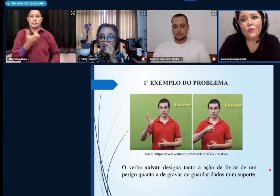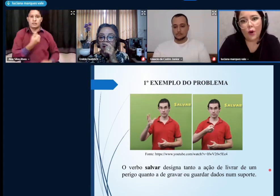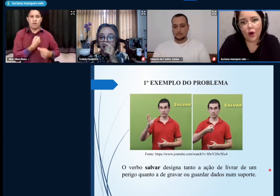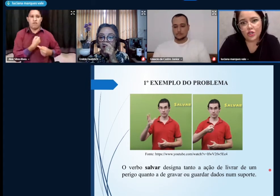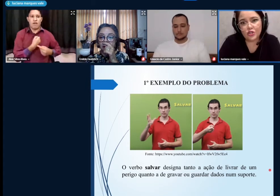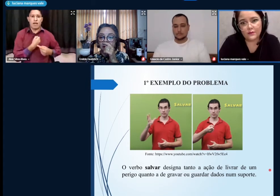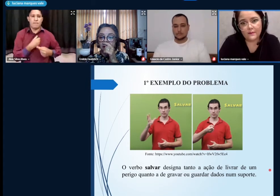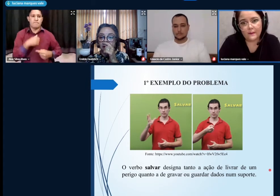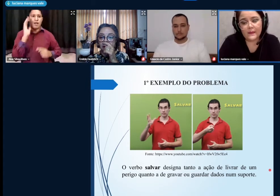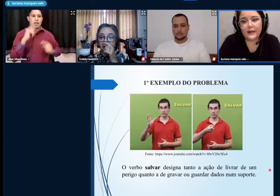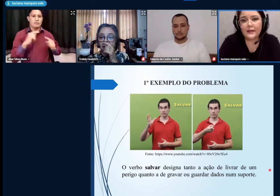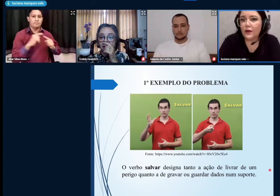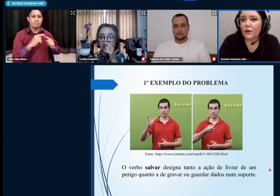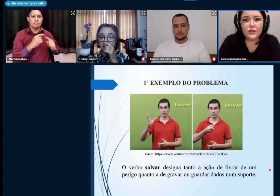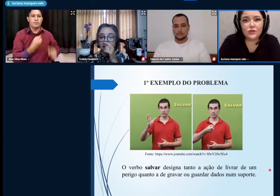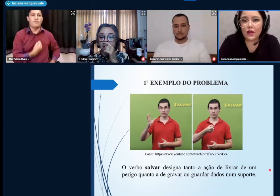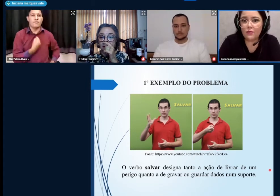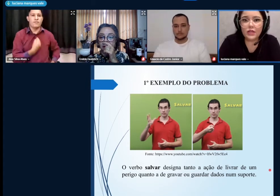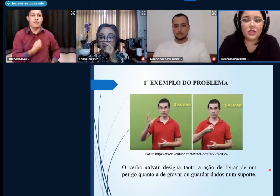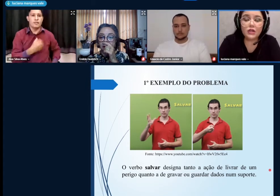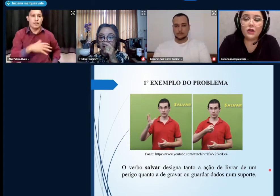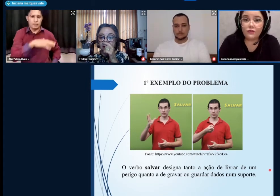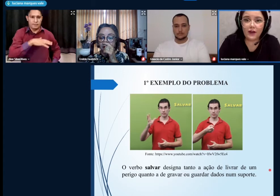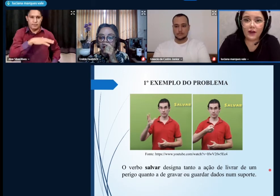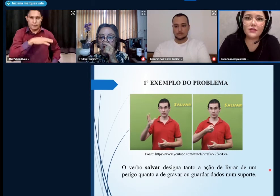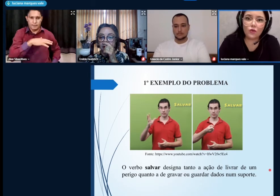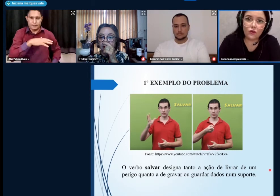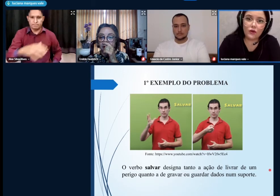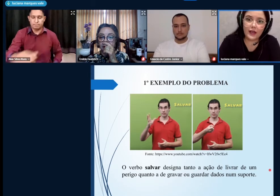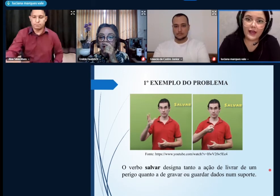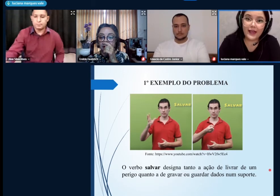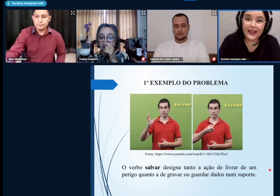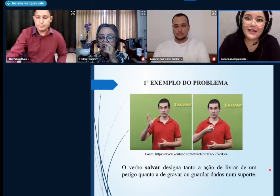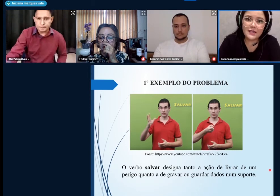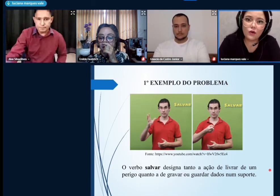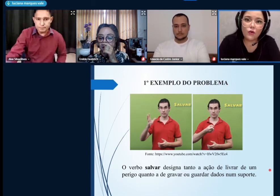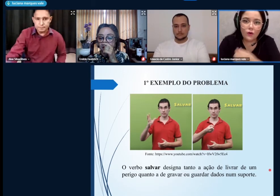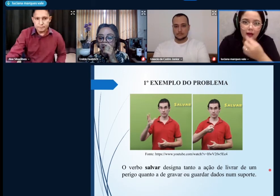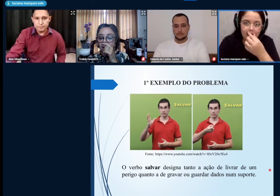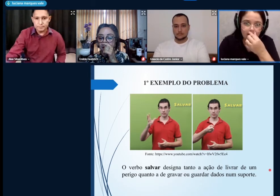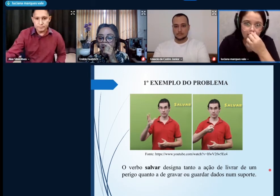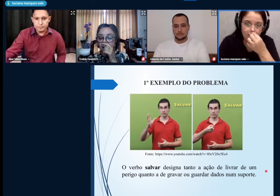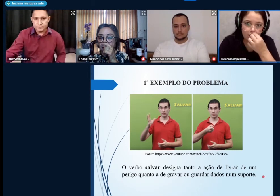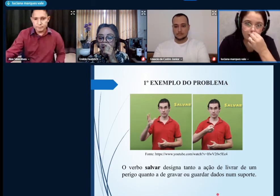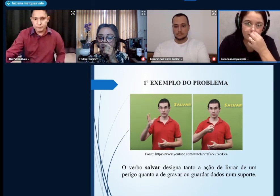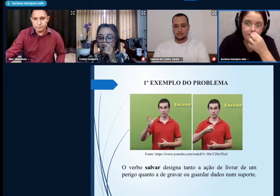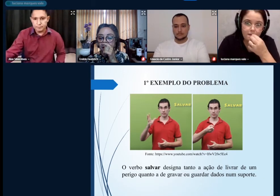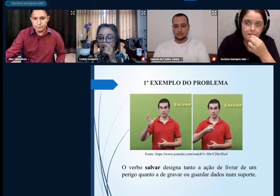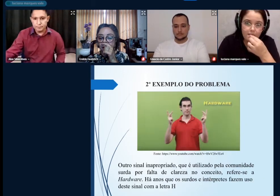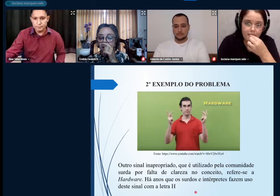num suporte. Então, isso realmente não faz relação com a área.